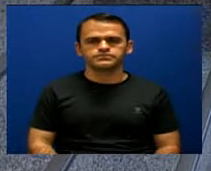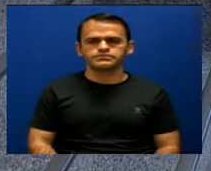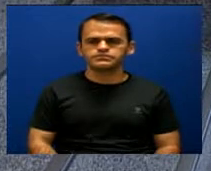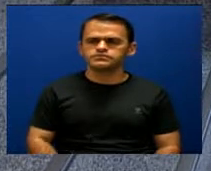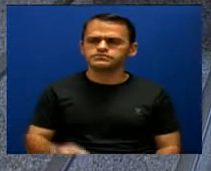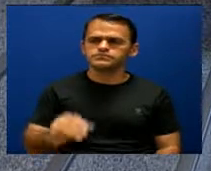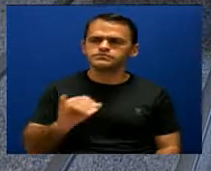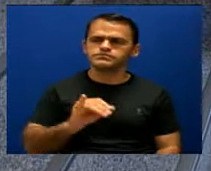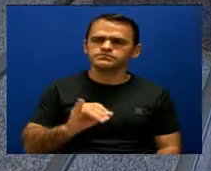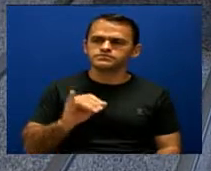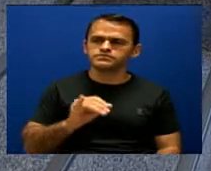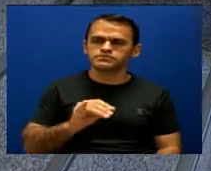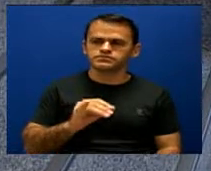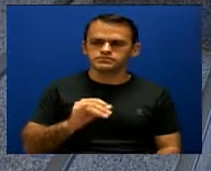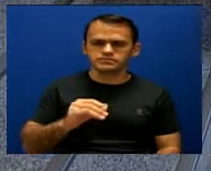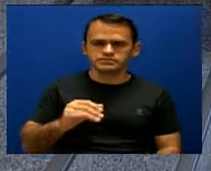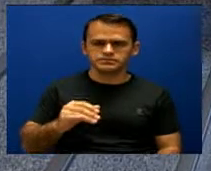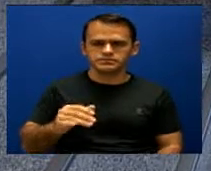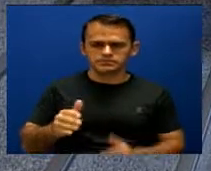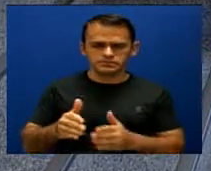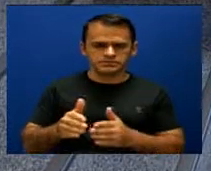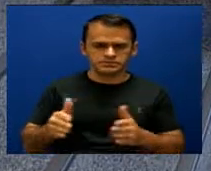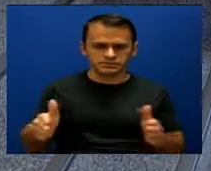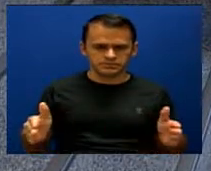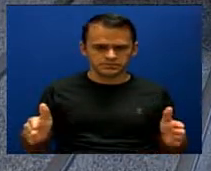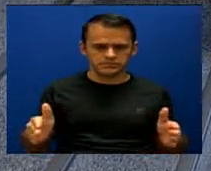Oi, prorrogar a sessão?